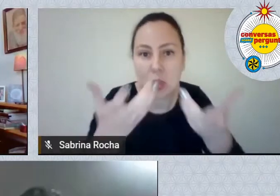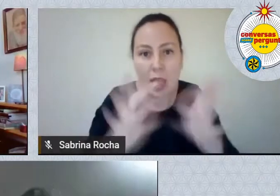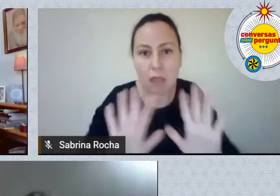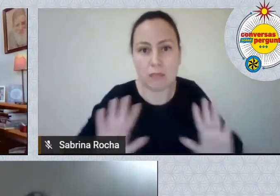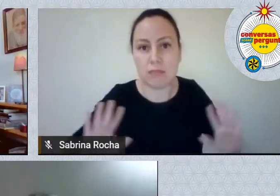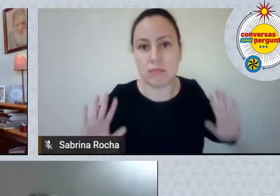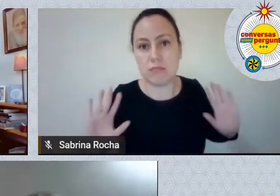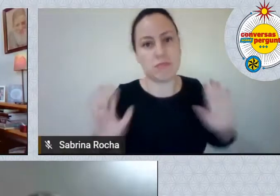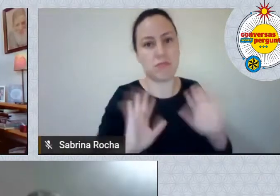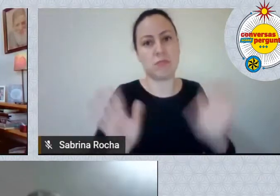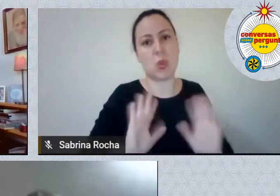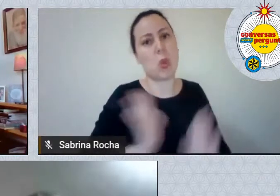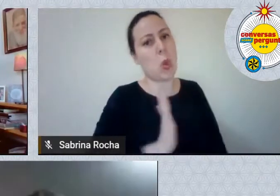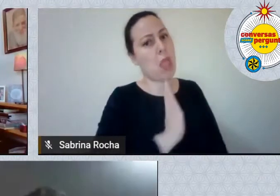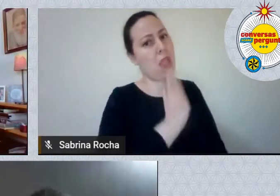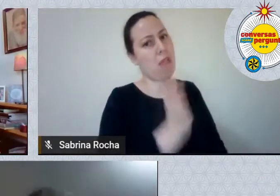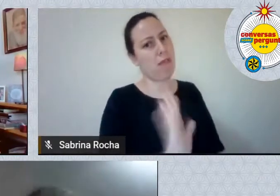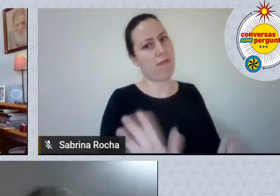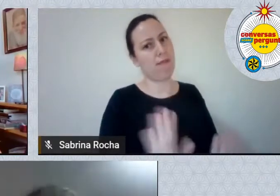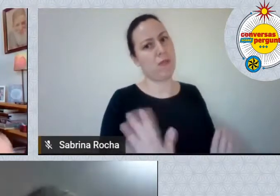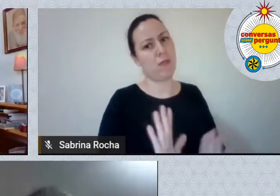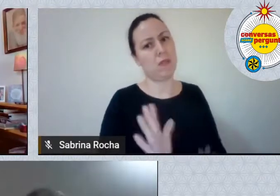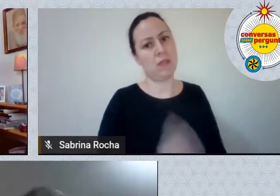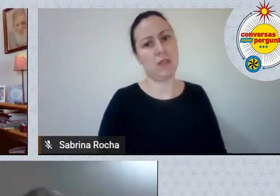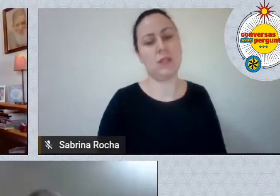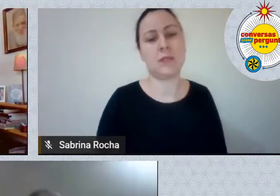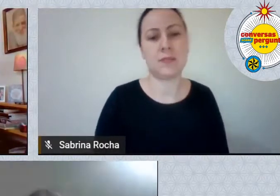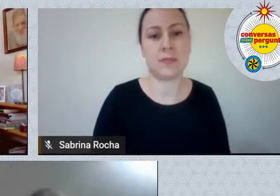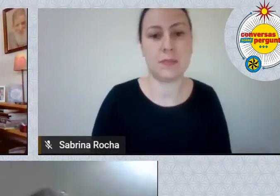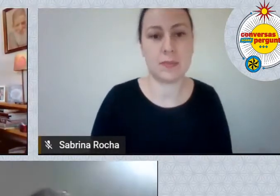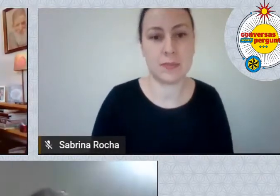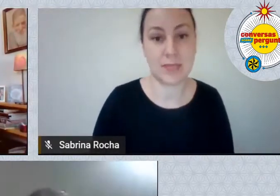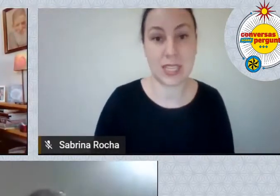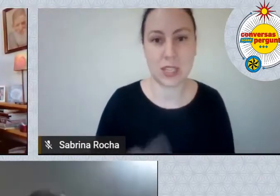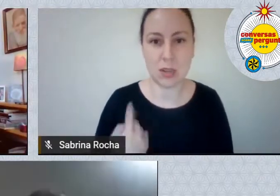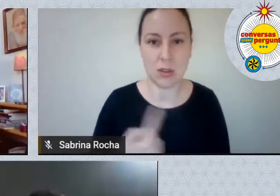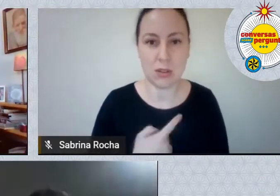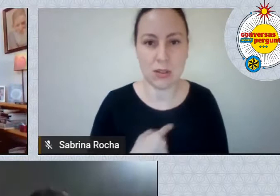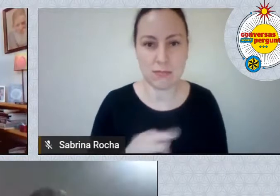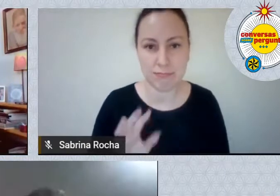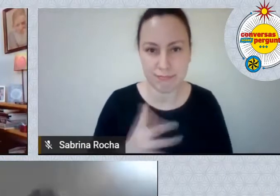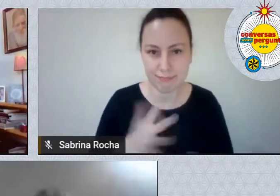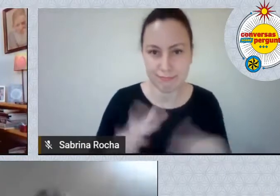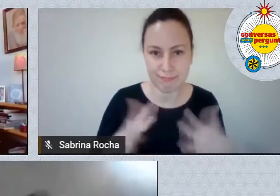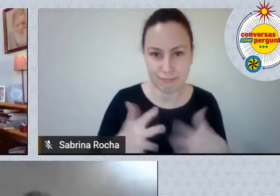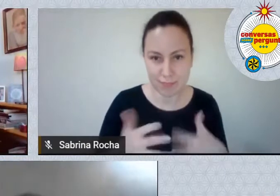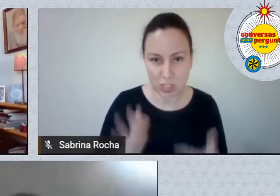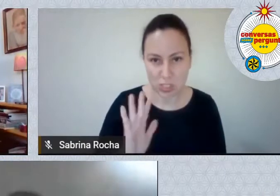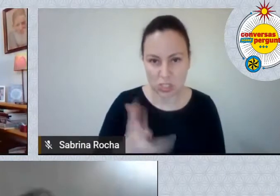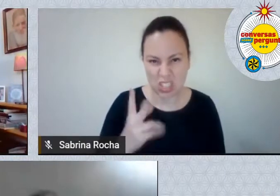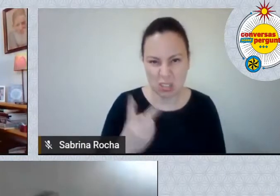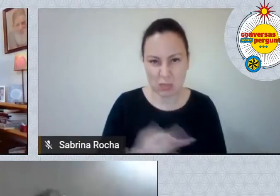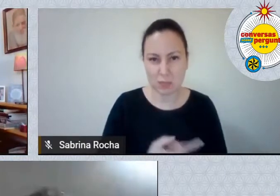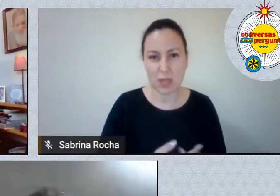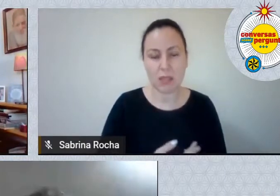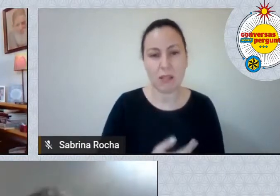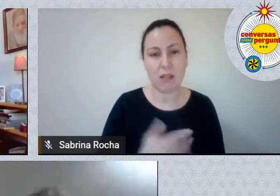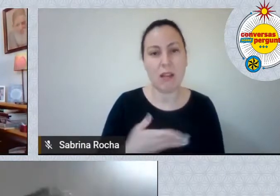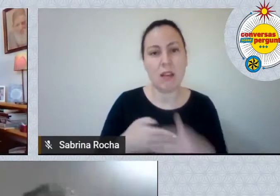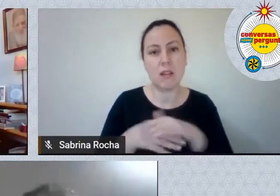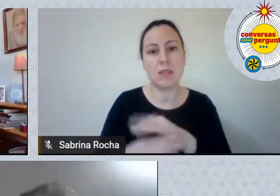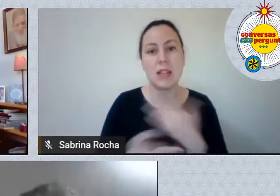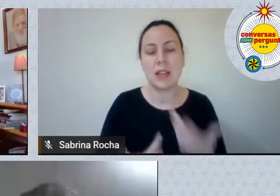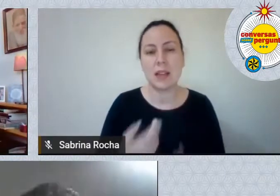é horrível, a gente encara a câmera, já fica tremendo, imagina um garoto que agora é uma garota que